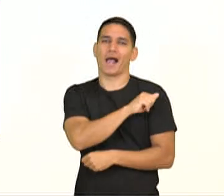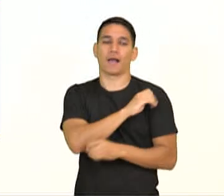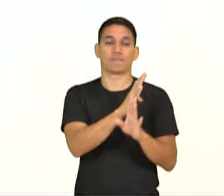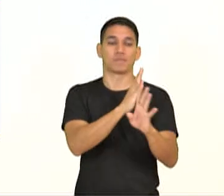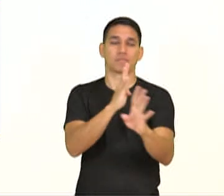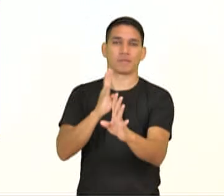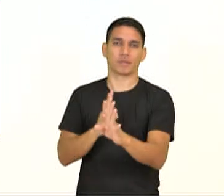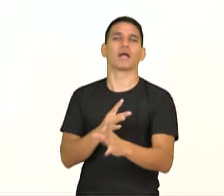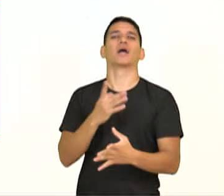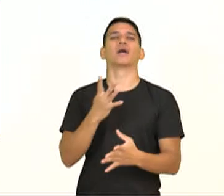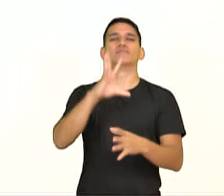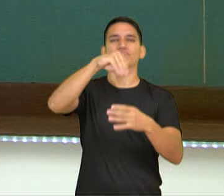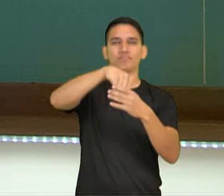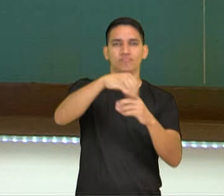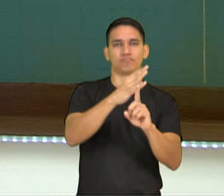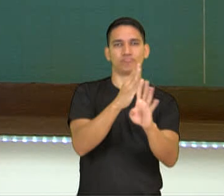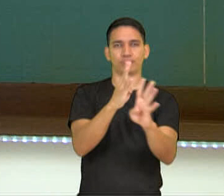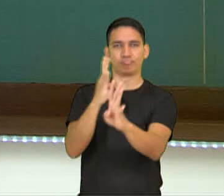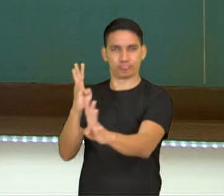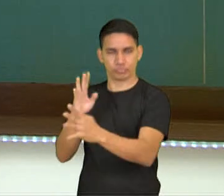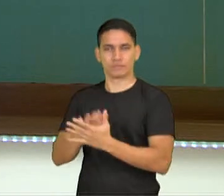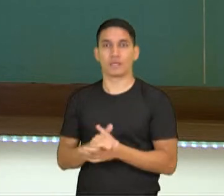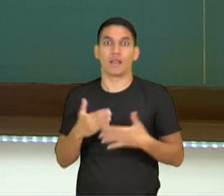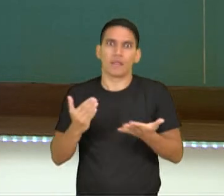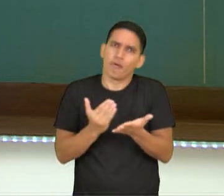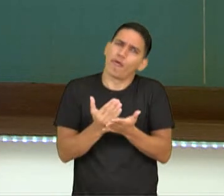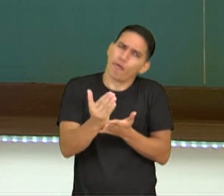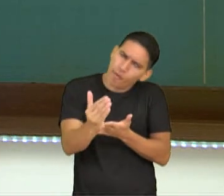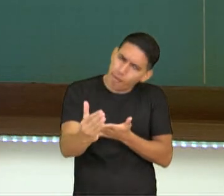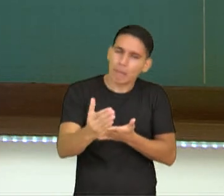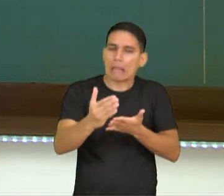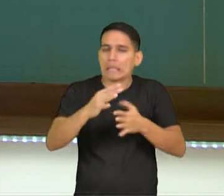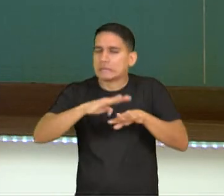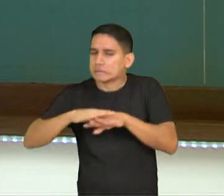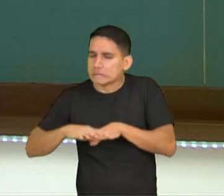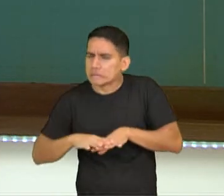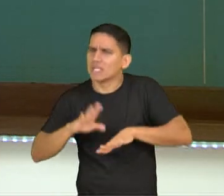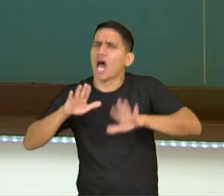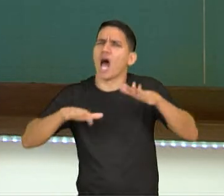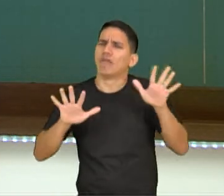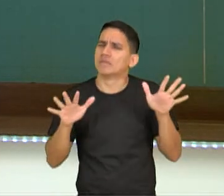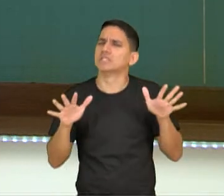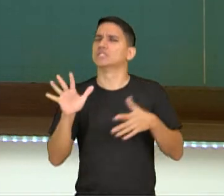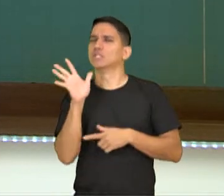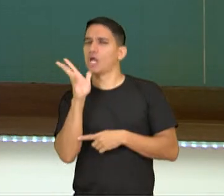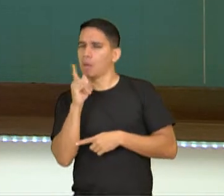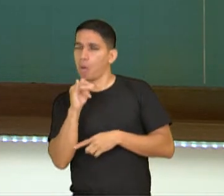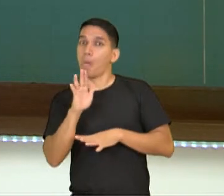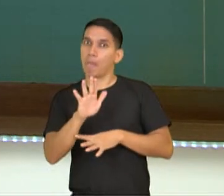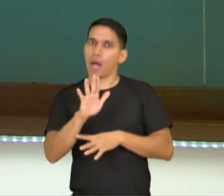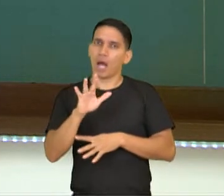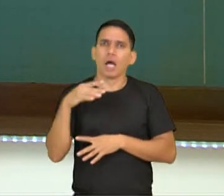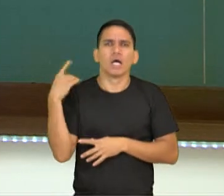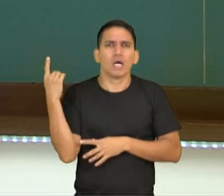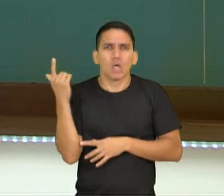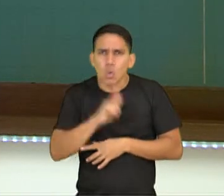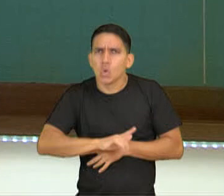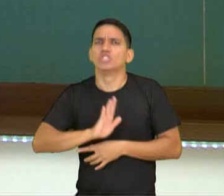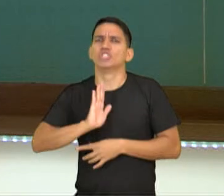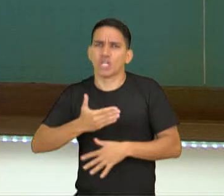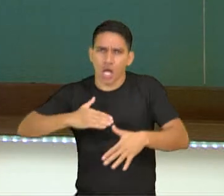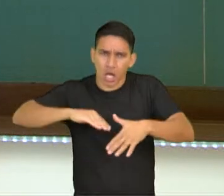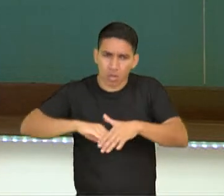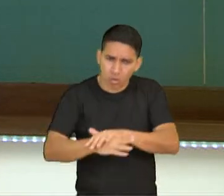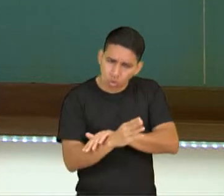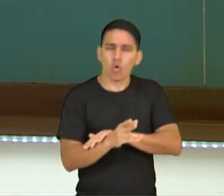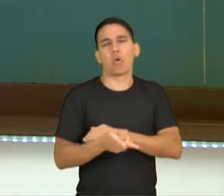em cada fila, viu só? Então, no comecinho, essa resolução da fórmula pode ser um pouquinho demorada, mas depois que vocês acostumam, isso vai